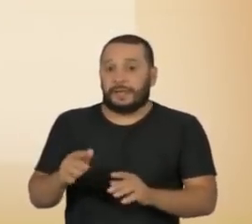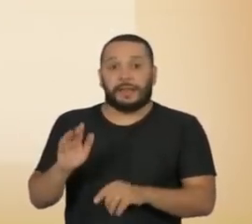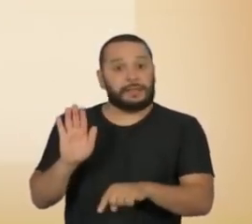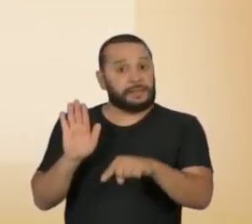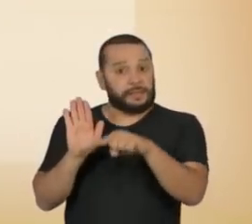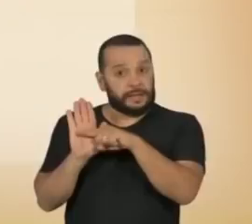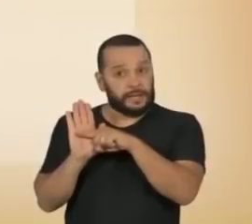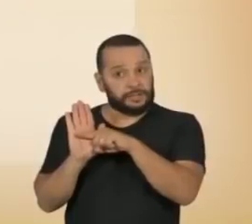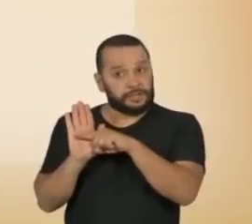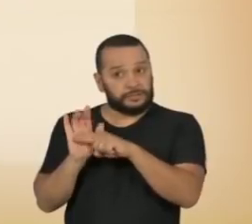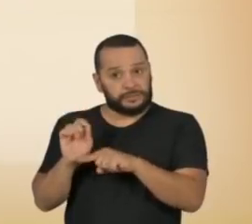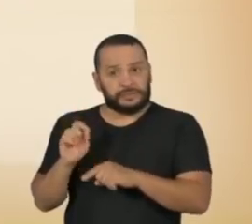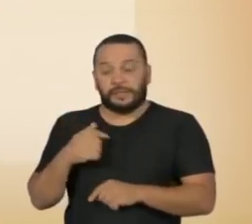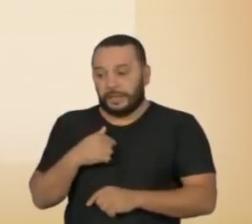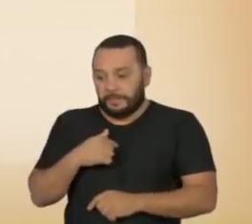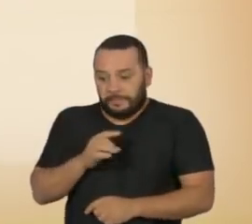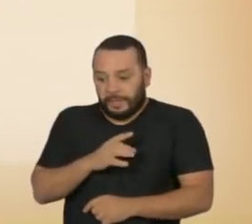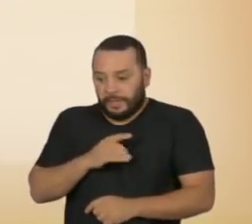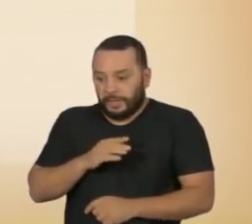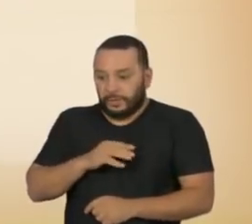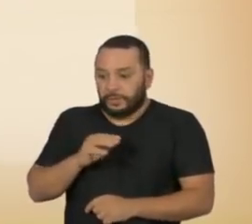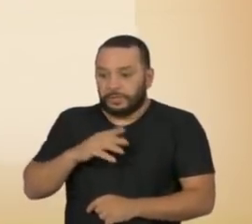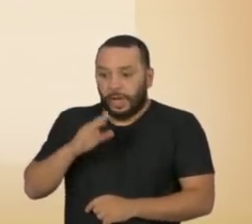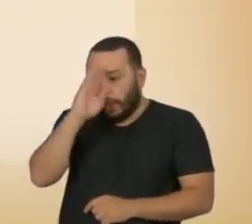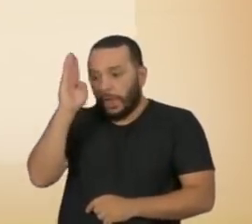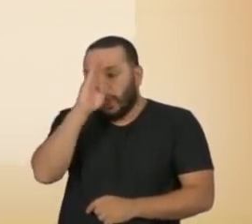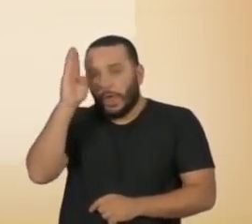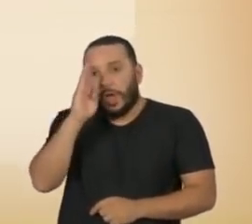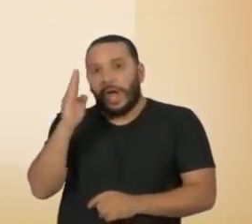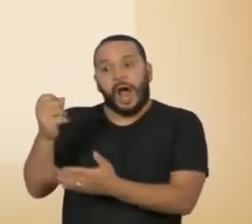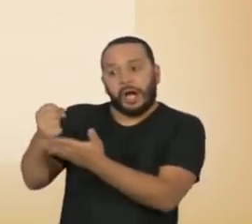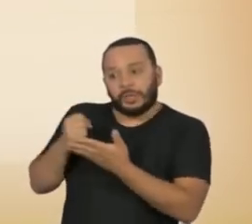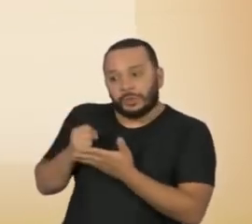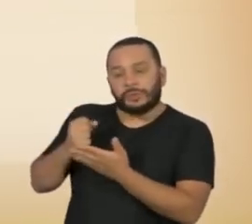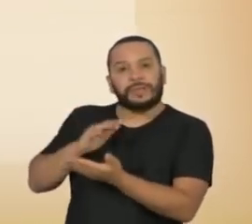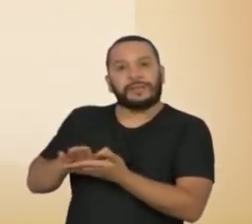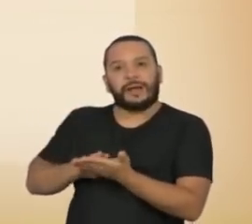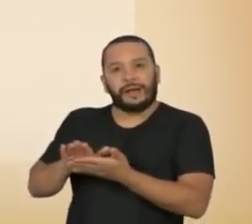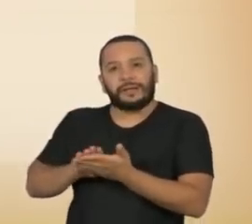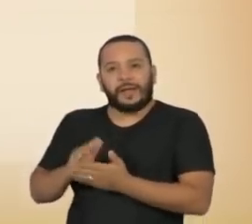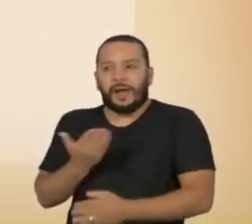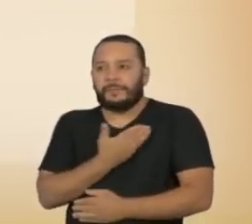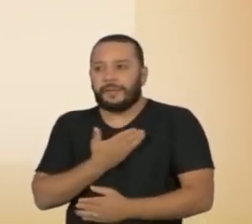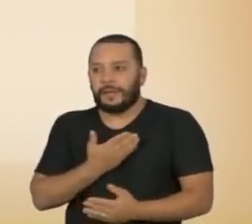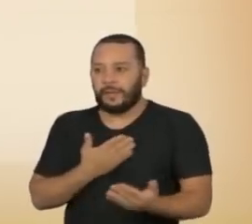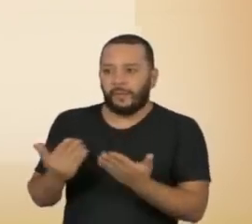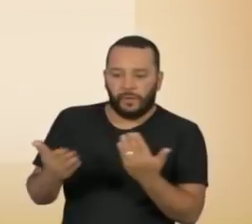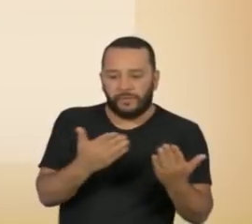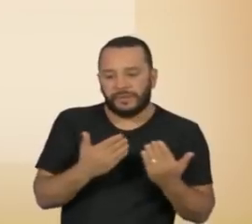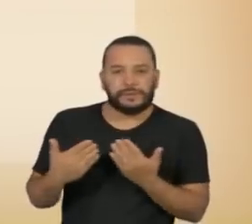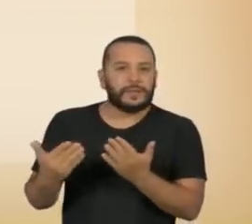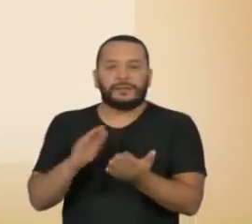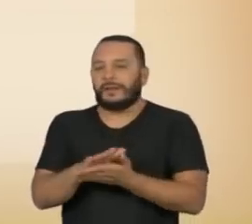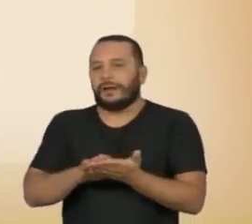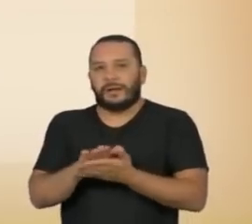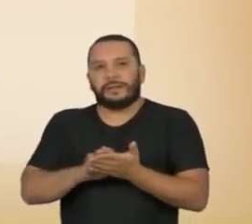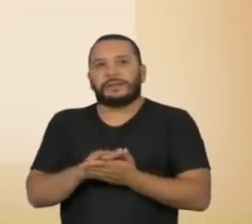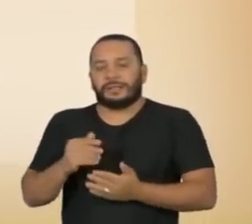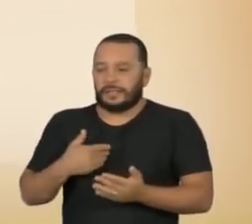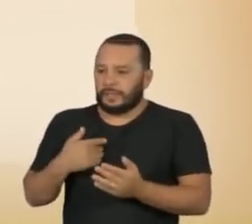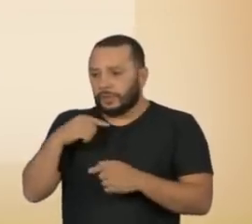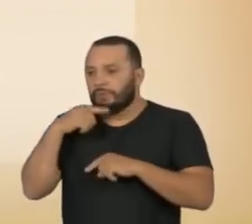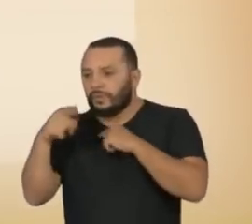o medo de passar mal e não ter ninguém para socorrer, não ter companhia para conversar, insegurança, medo de violência